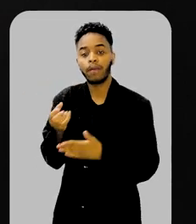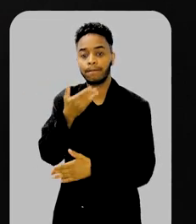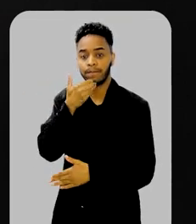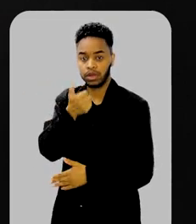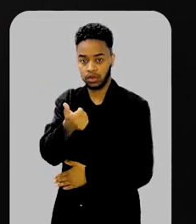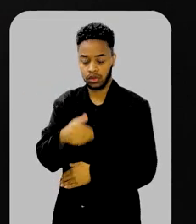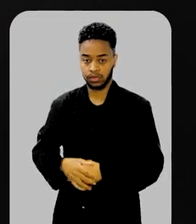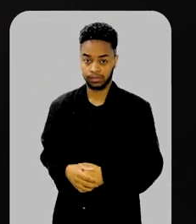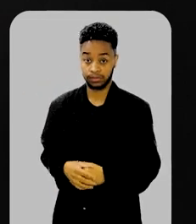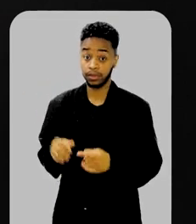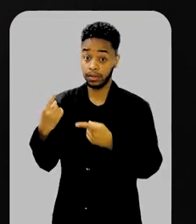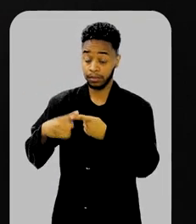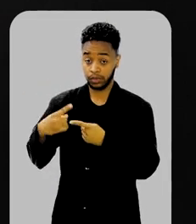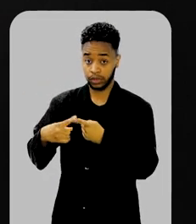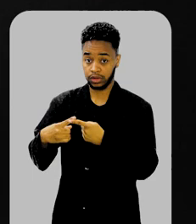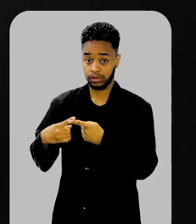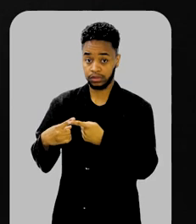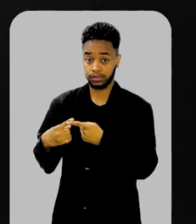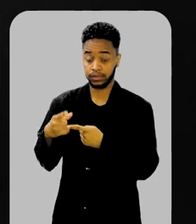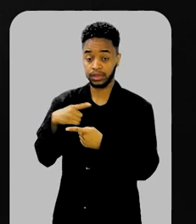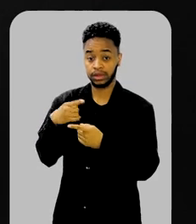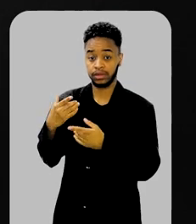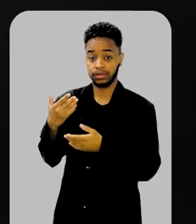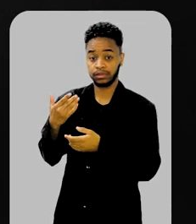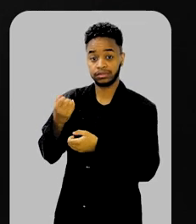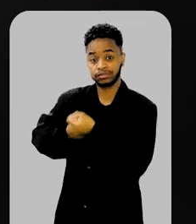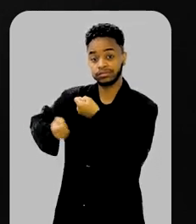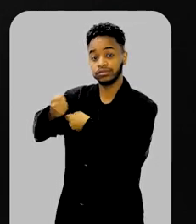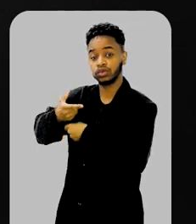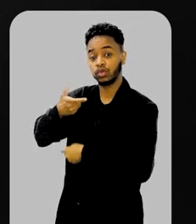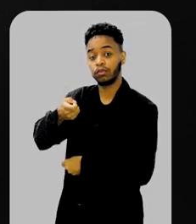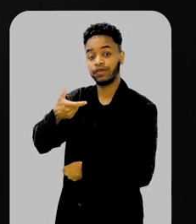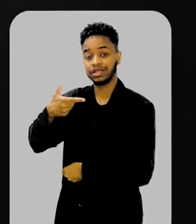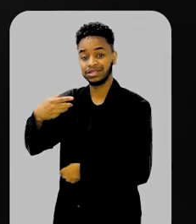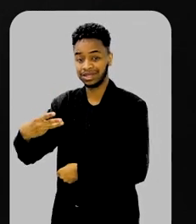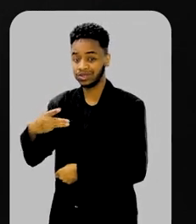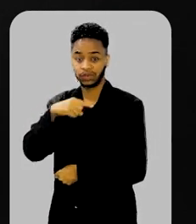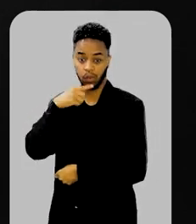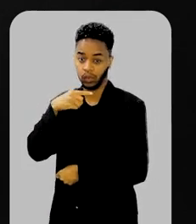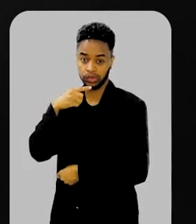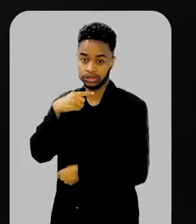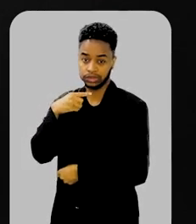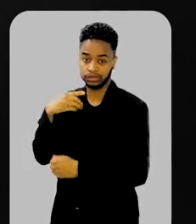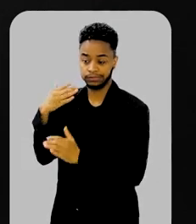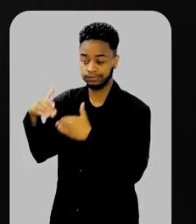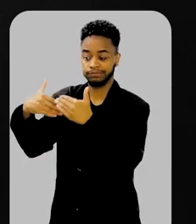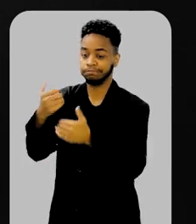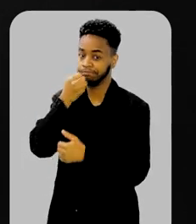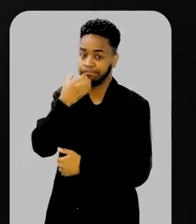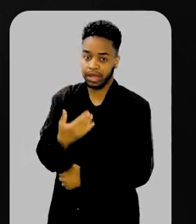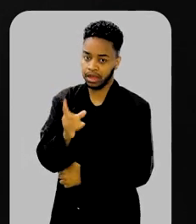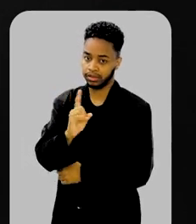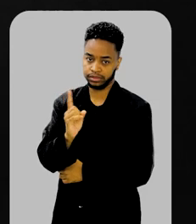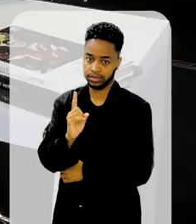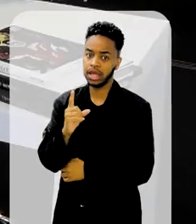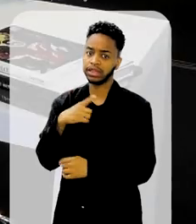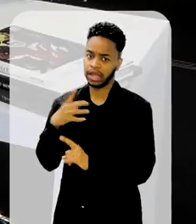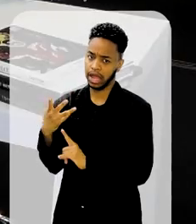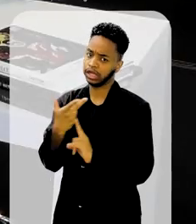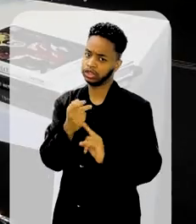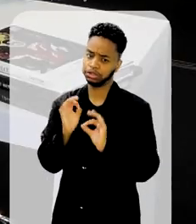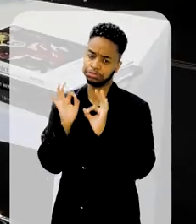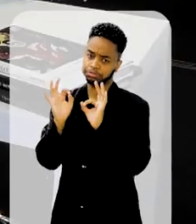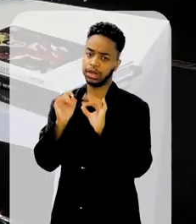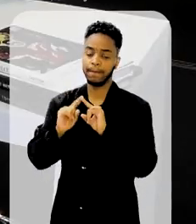por malo e do do desfile 2023 que não teve sucesso desejado Então apesar de um grande artista